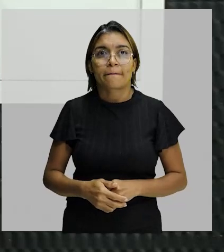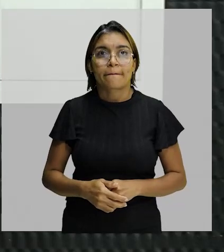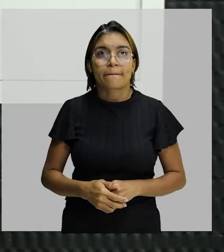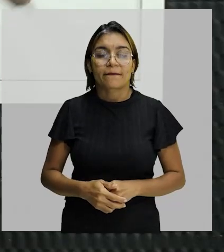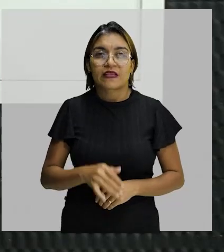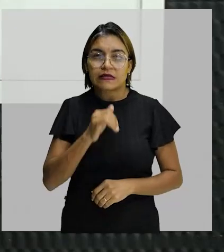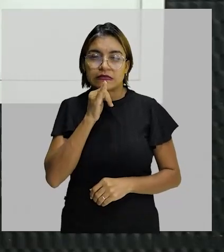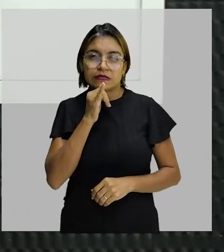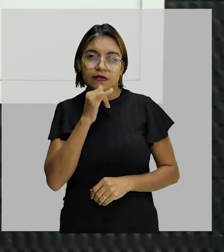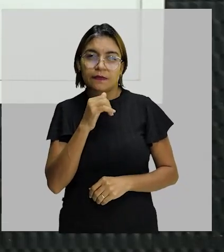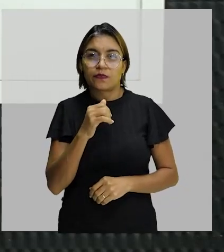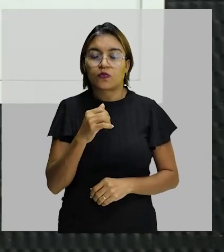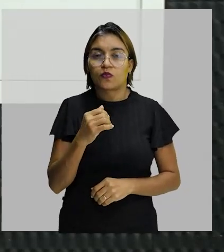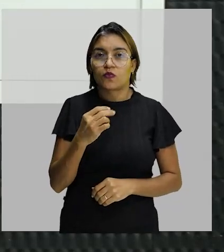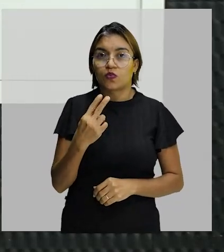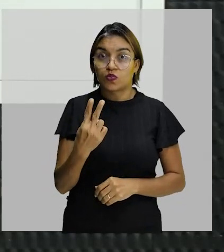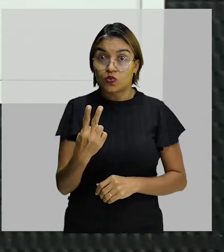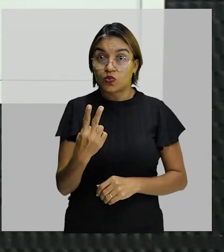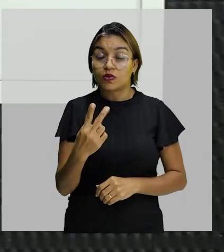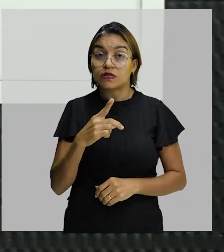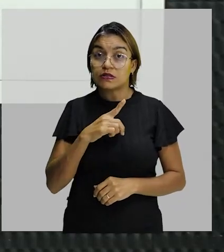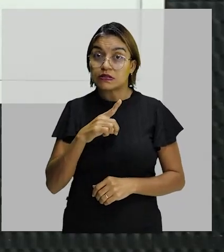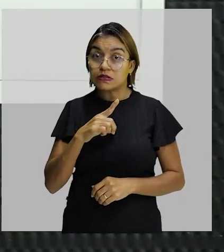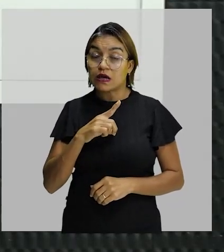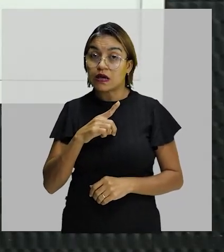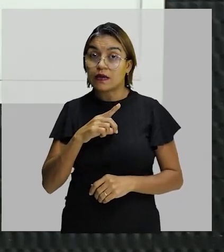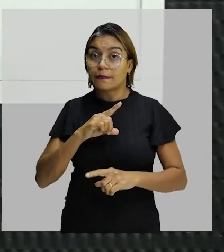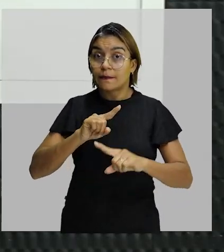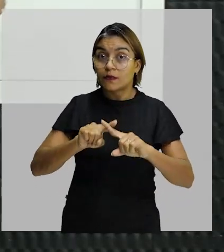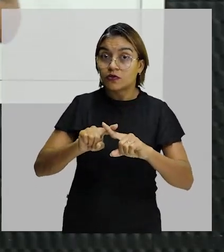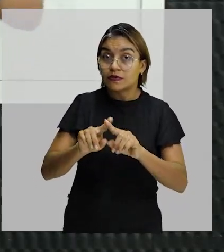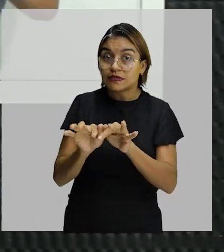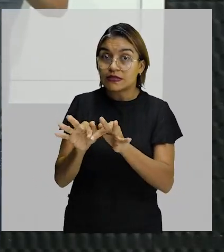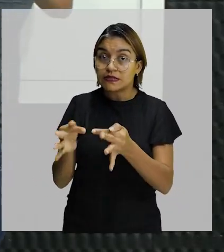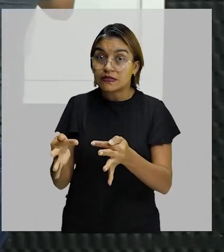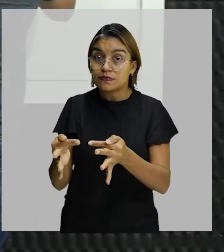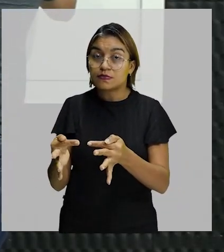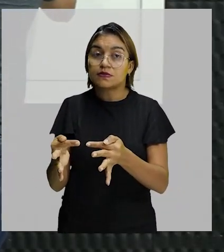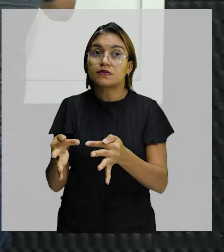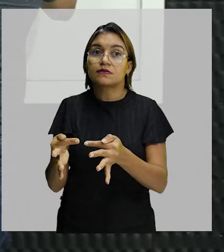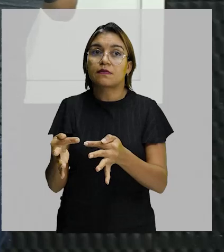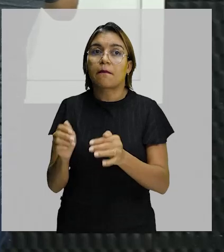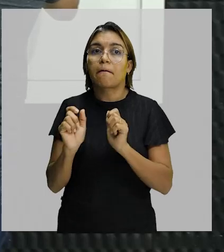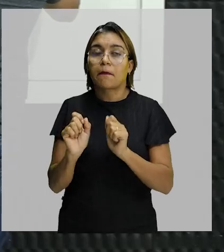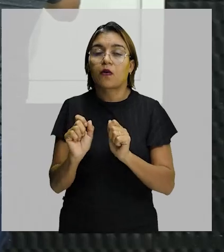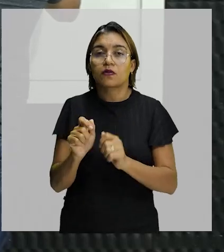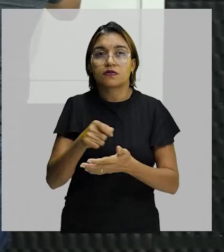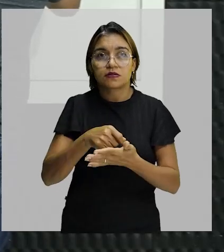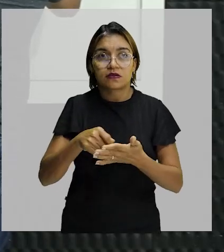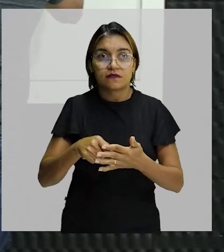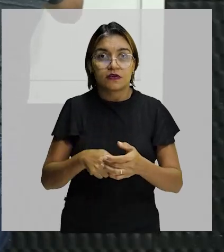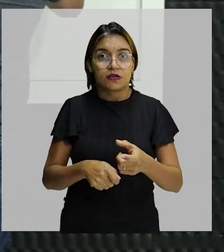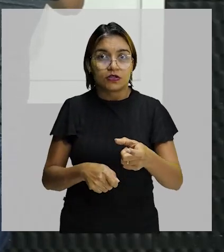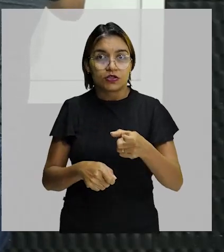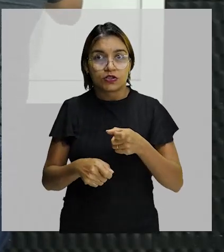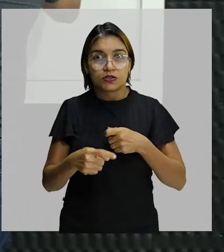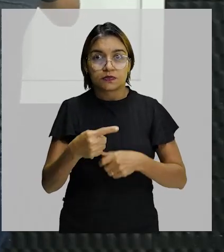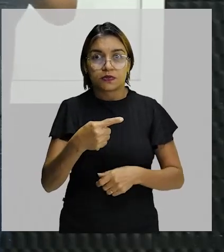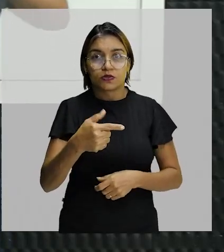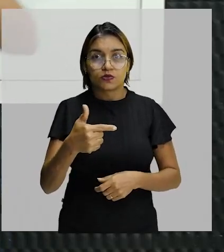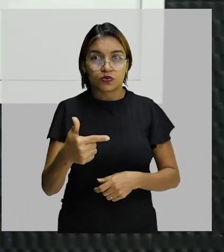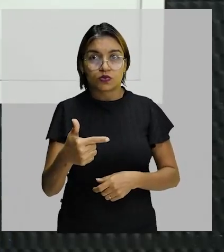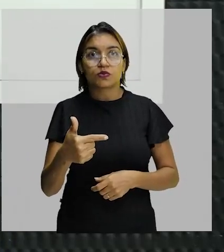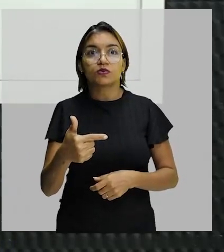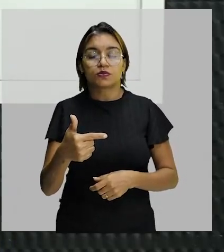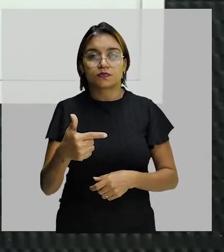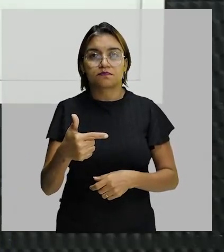esse 2 tem multiplicidade simples, você pode escrever x menos 2,